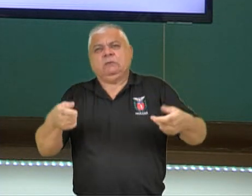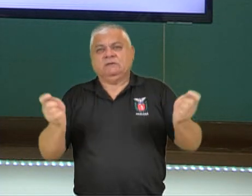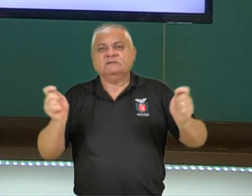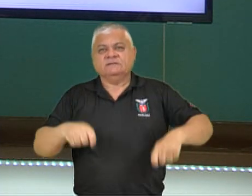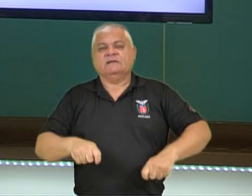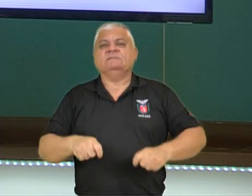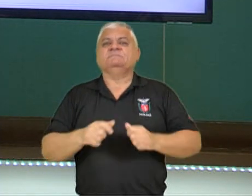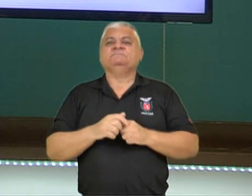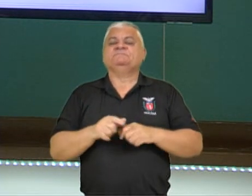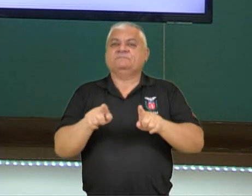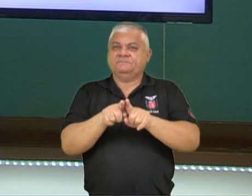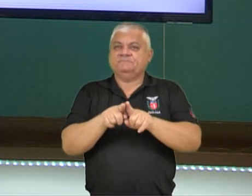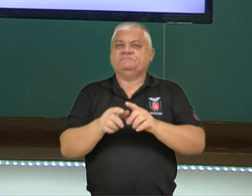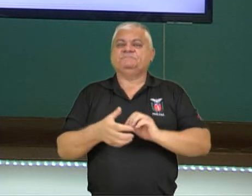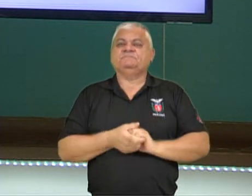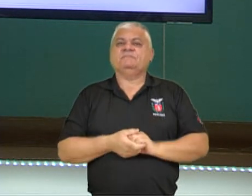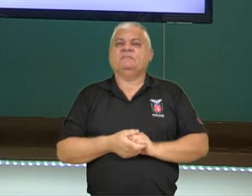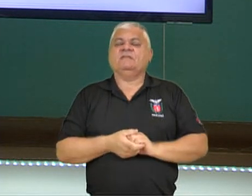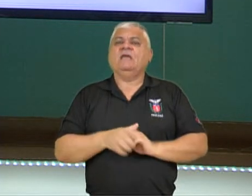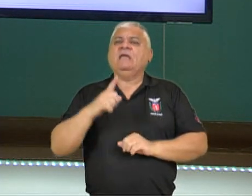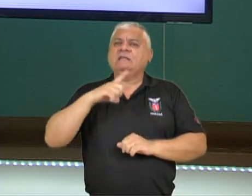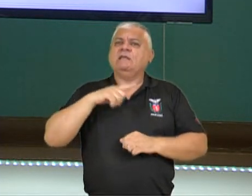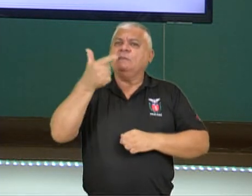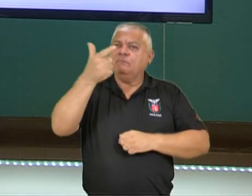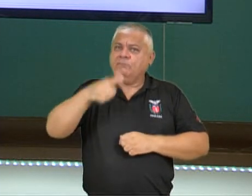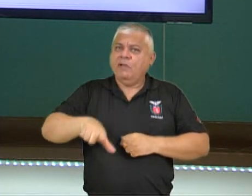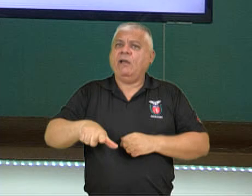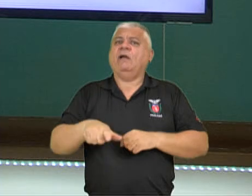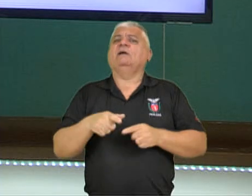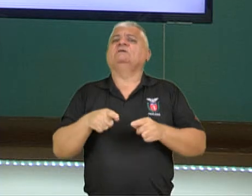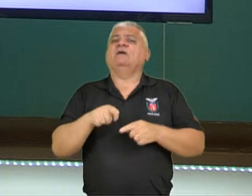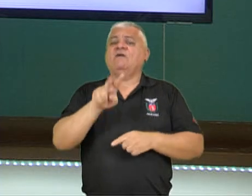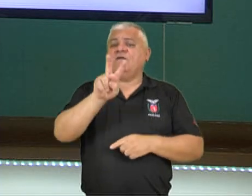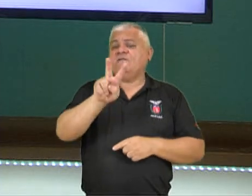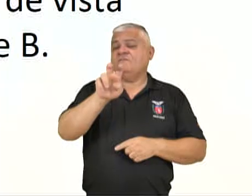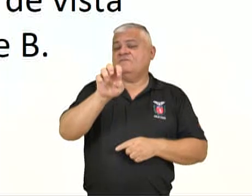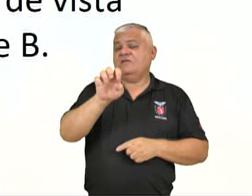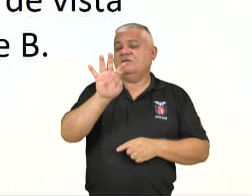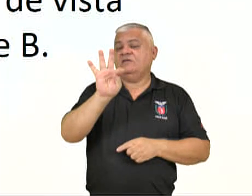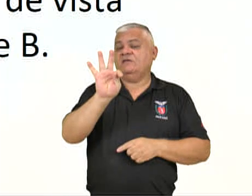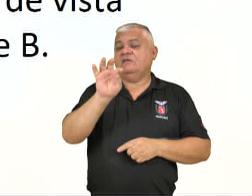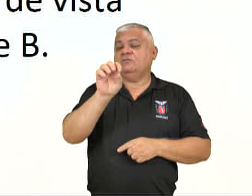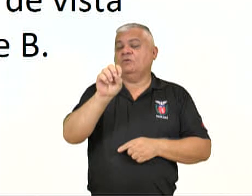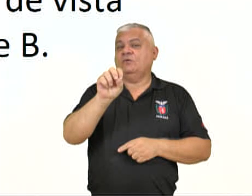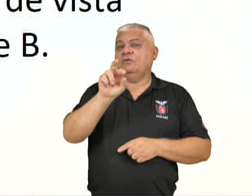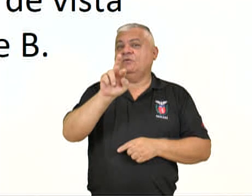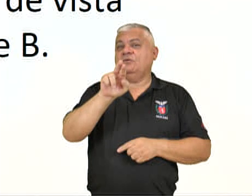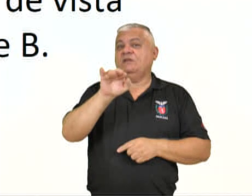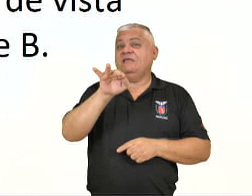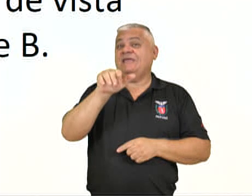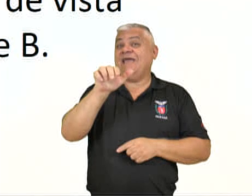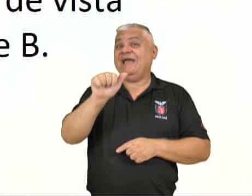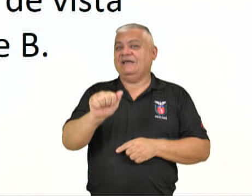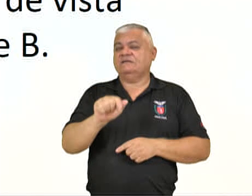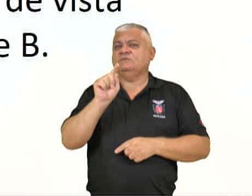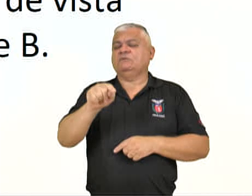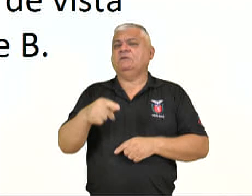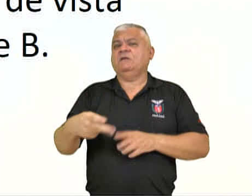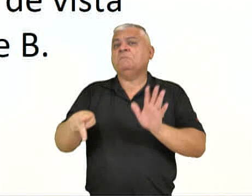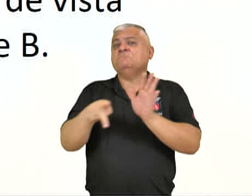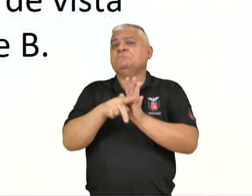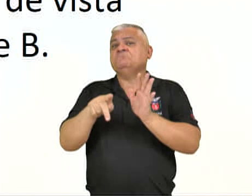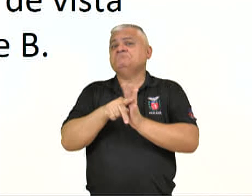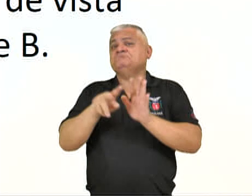acaba tendo aí. Nós também temos as grandezas chamadas vetoriais, que são aquelas propriedades da natureza que